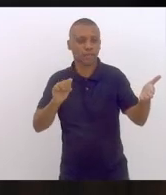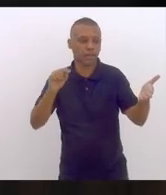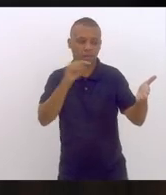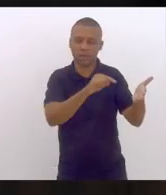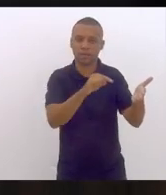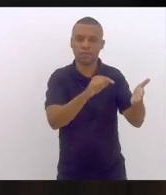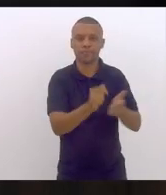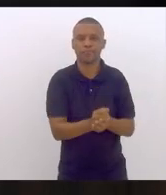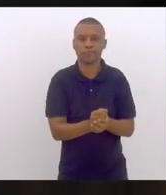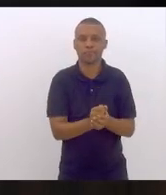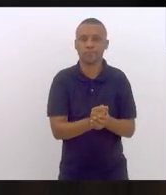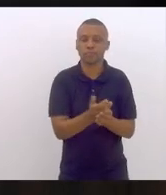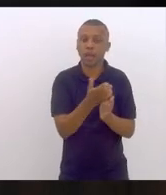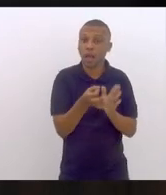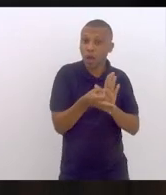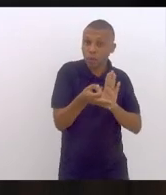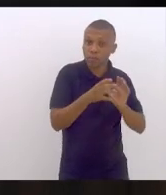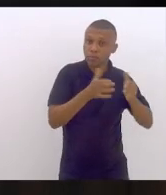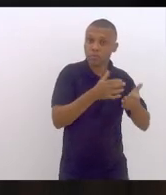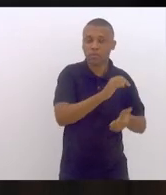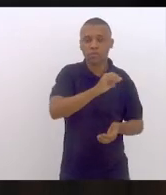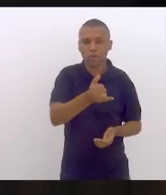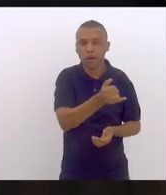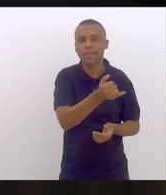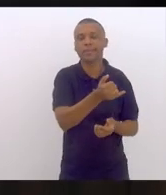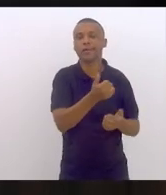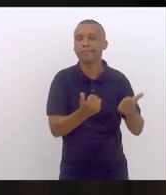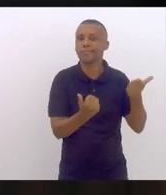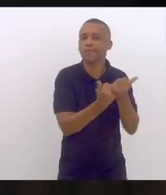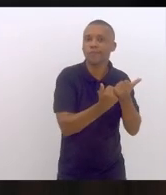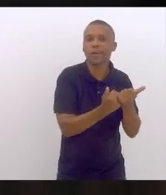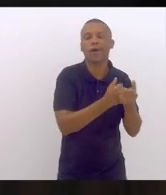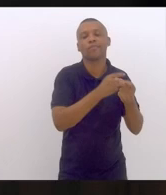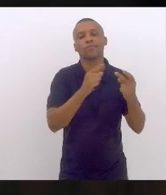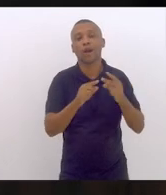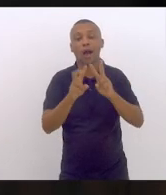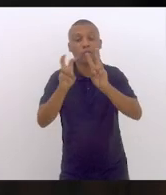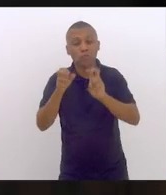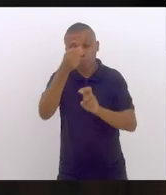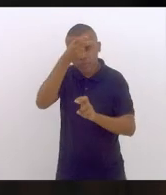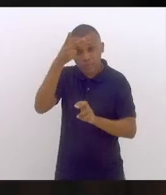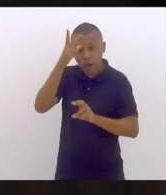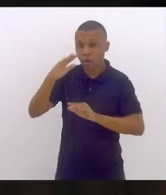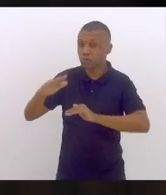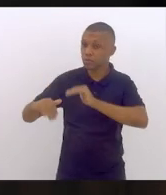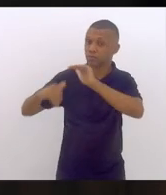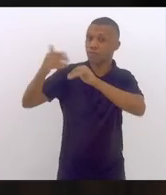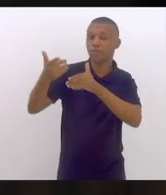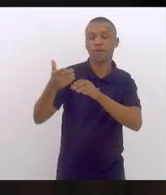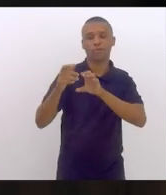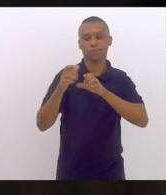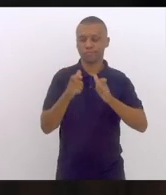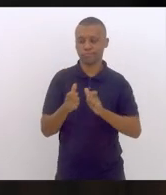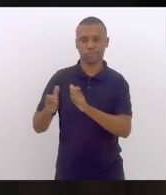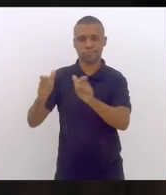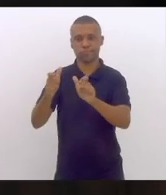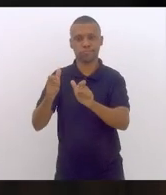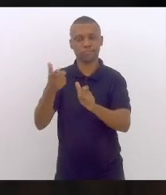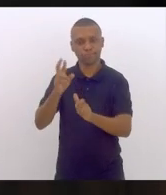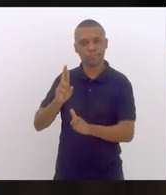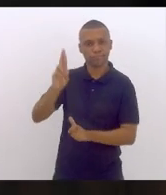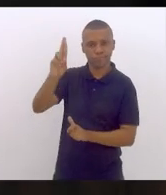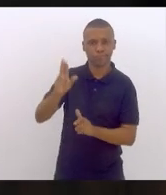de Justiça pela condicionalidade desenvolvimento Regional favorável com emendas ela foi deputado Jorge Felipe Neto e Pedro Ricardo